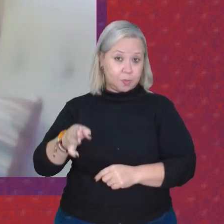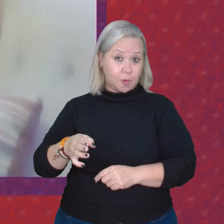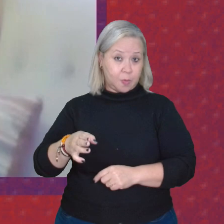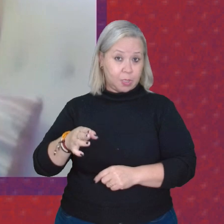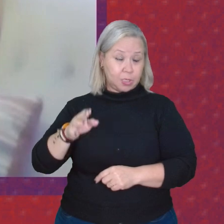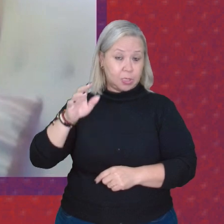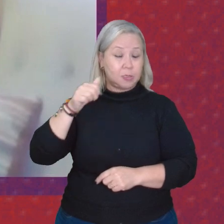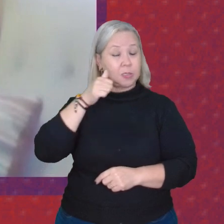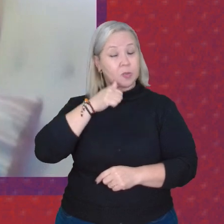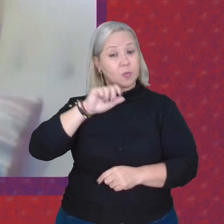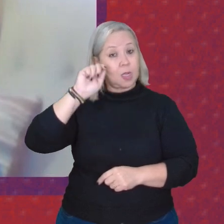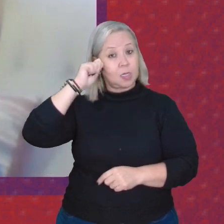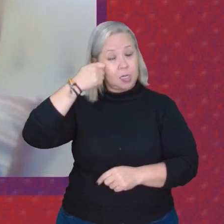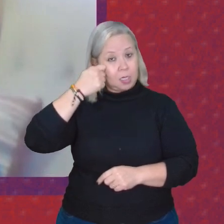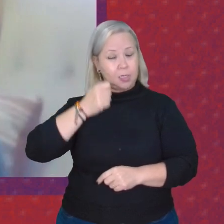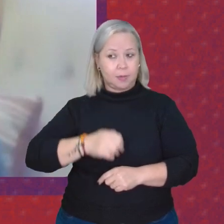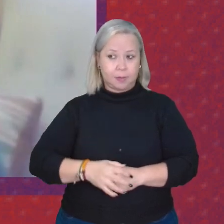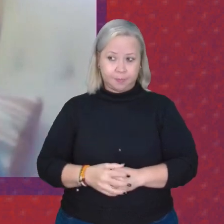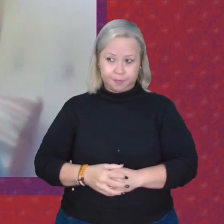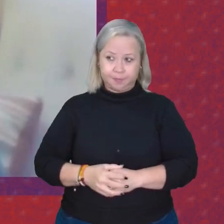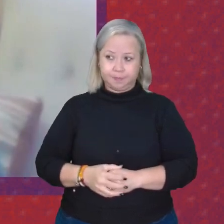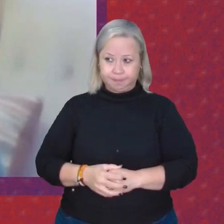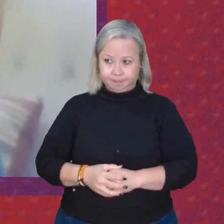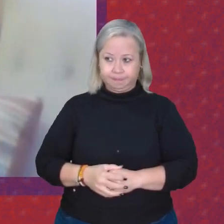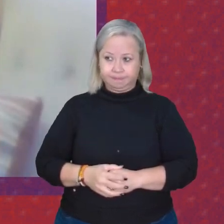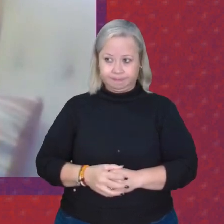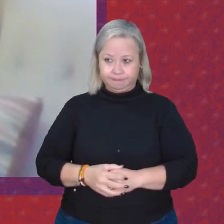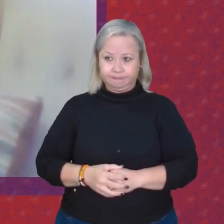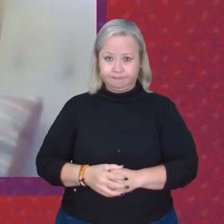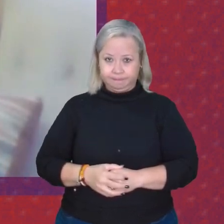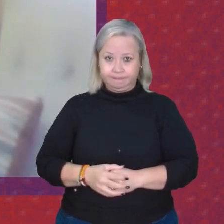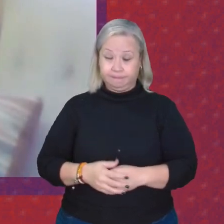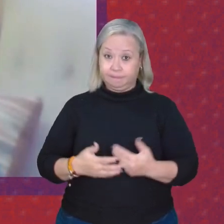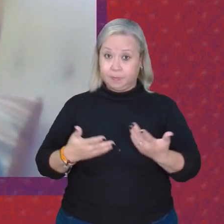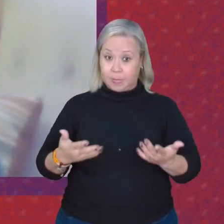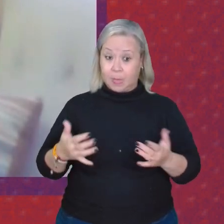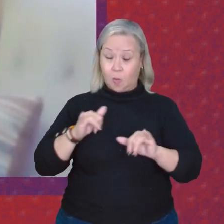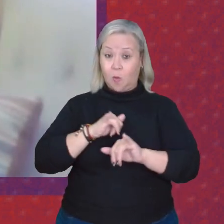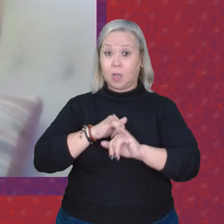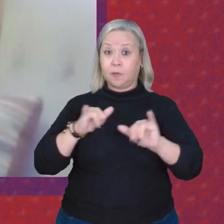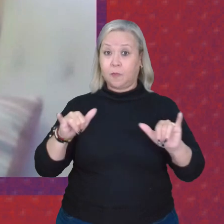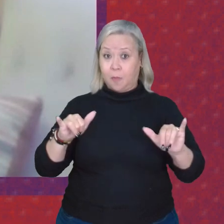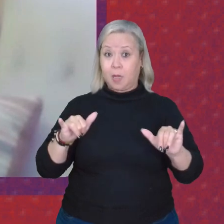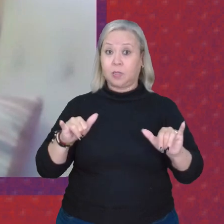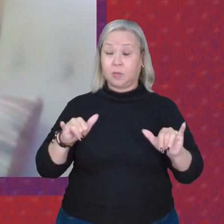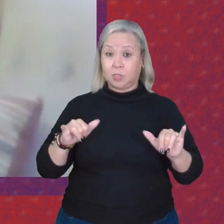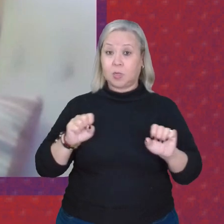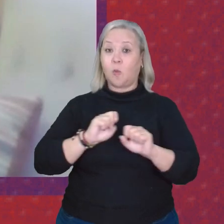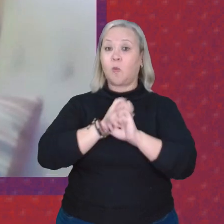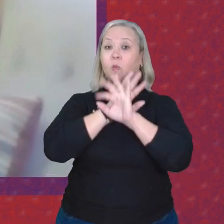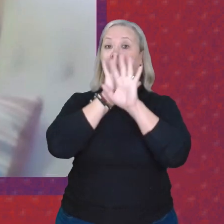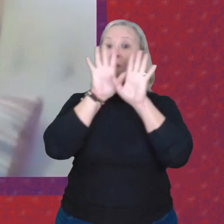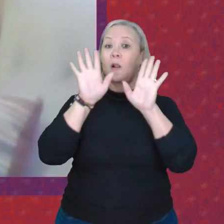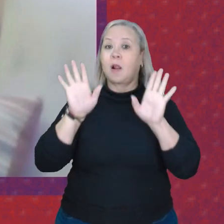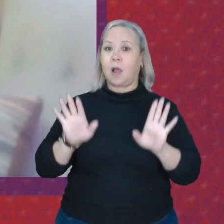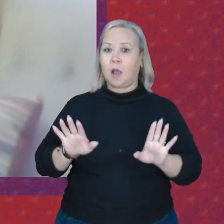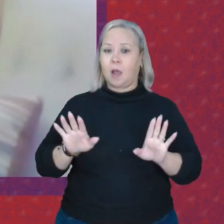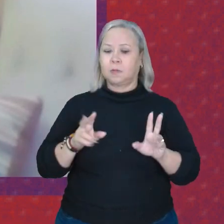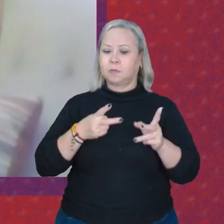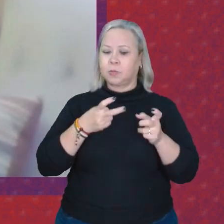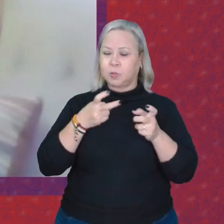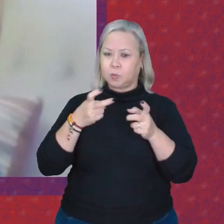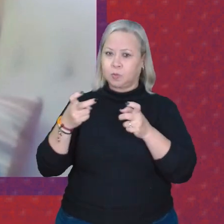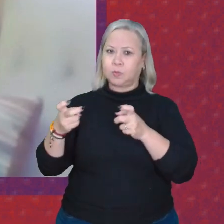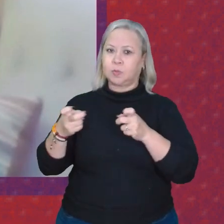às mulheres negras. E aí os dados, eles são muito claros, né? São muito visíveis, né?